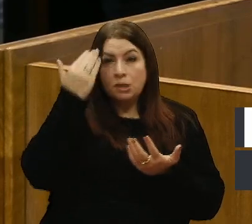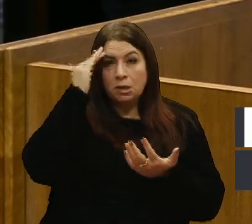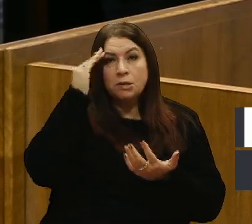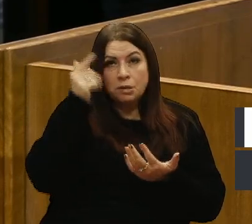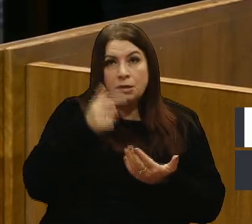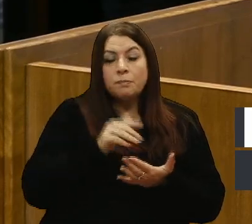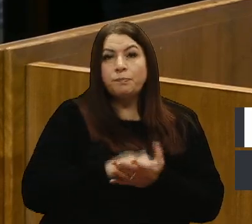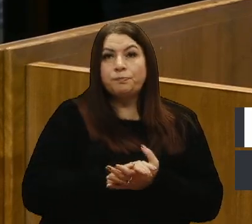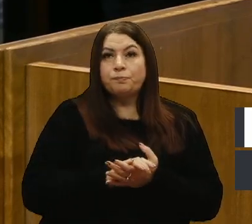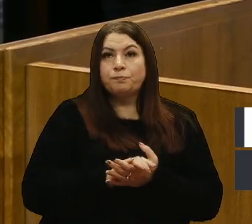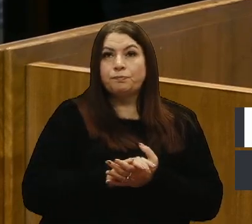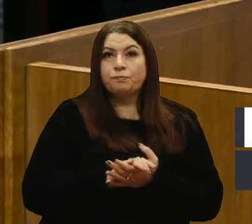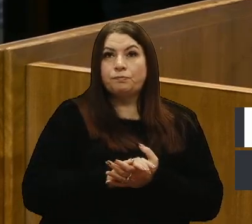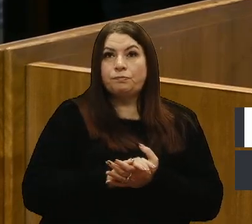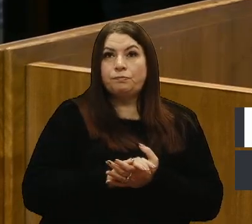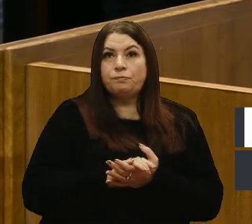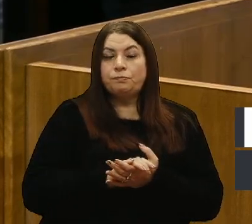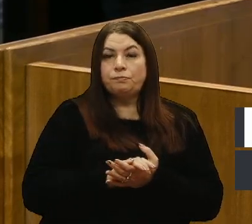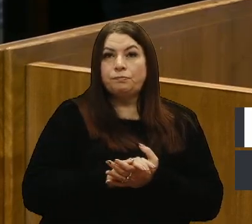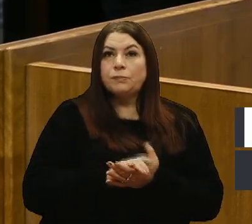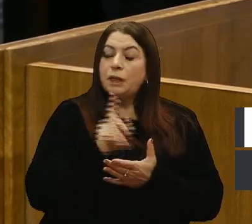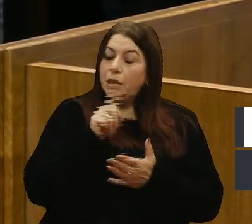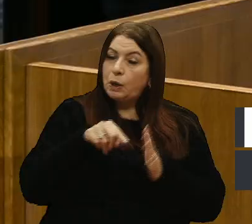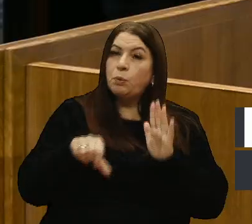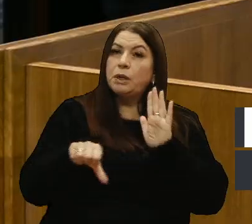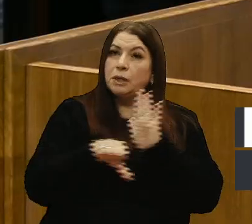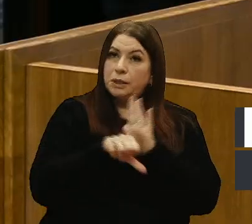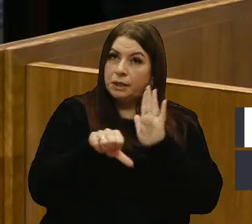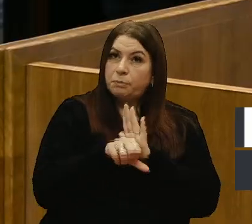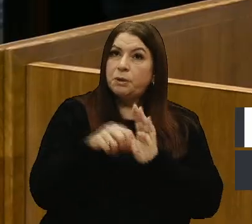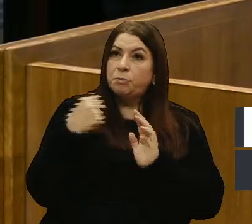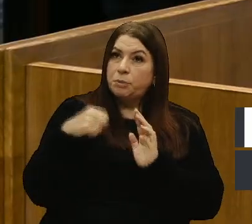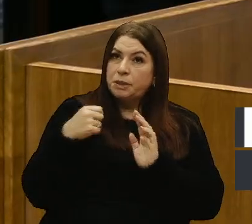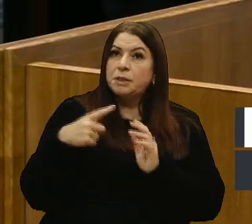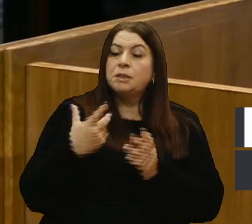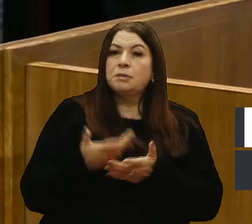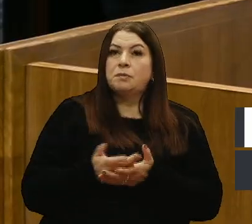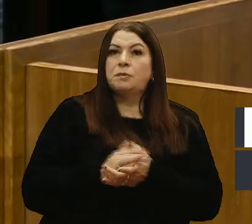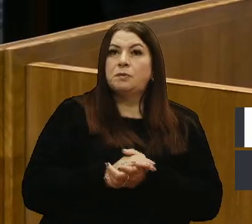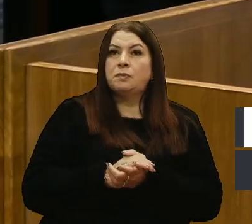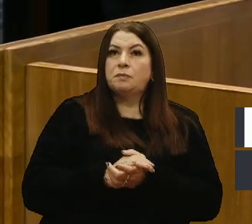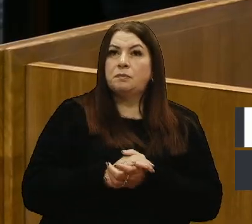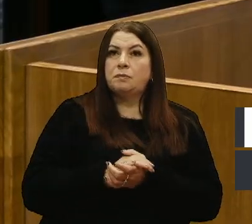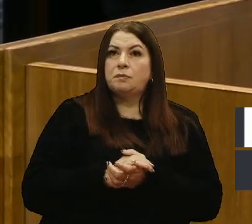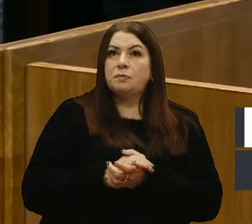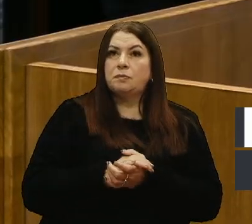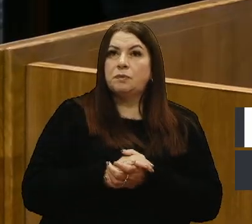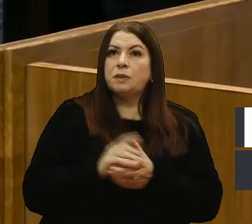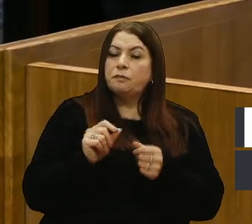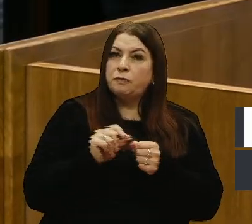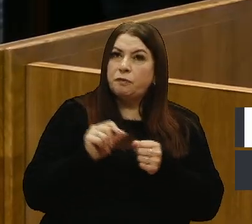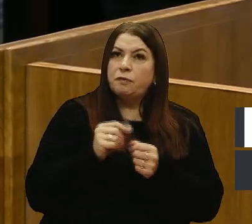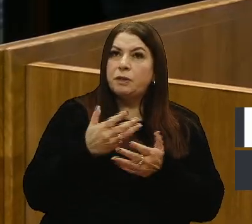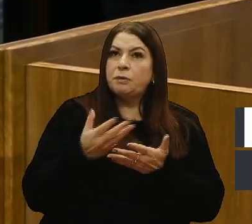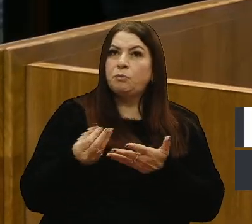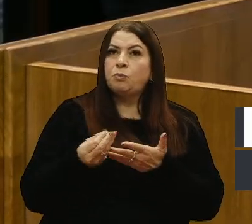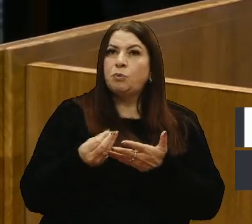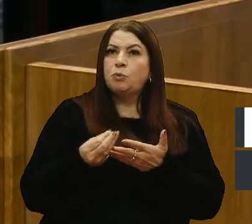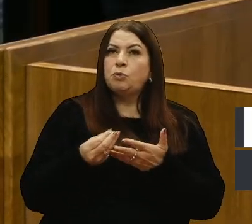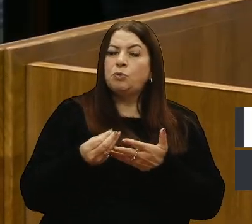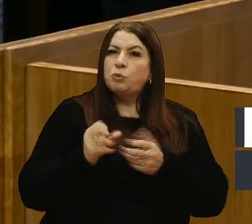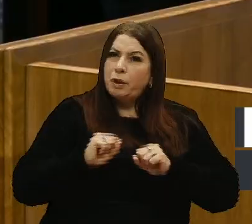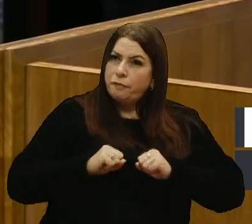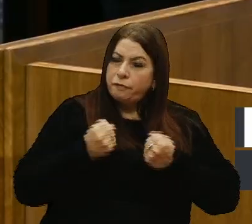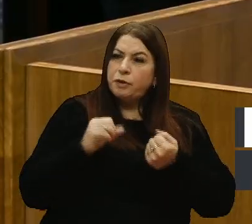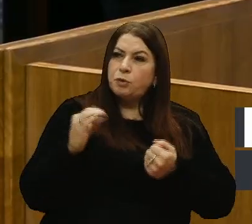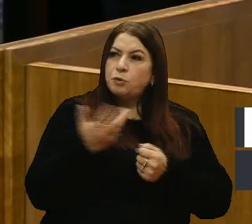entendemos que é um crime e que precisa ser realmente feito com muito afinco,